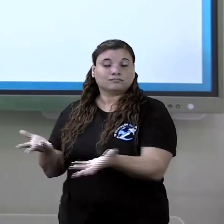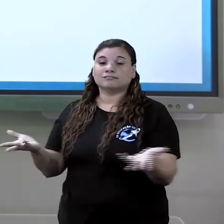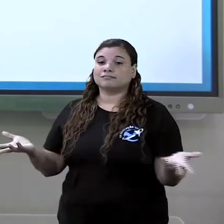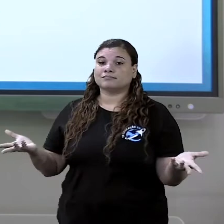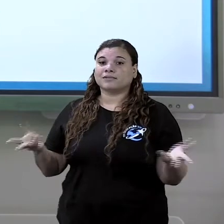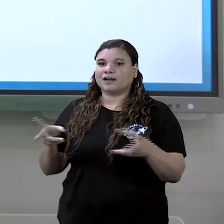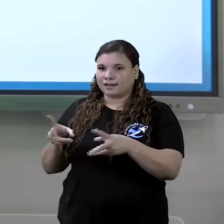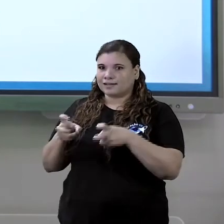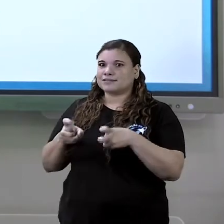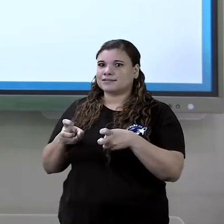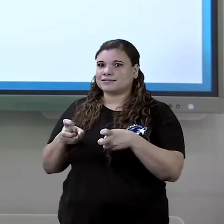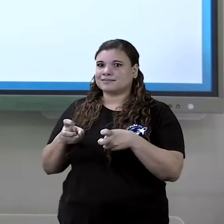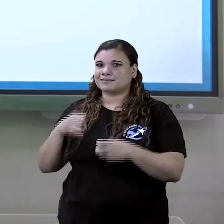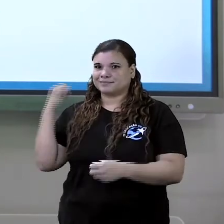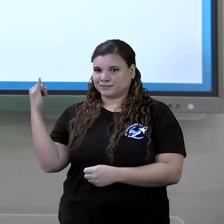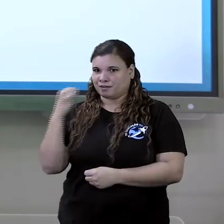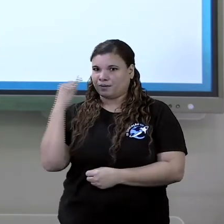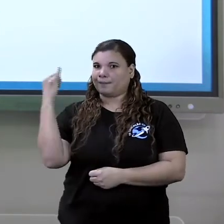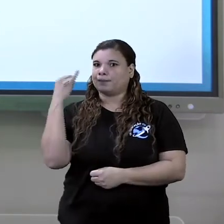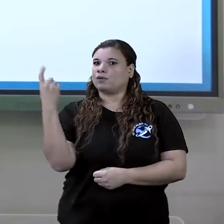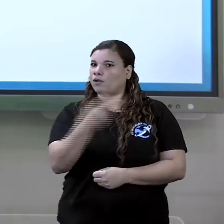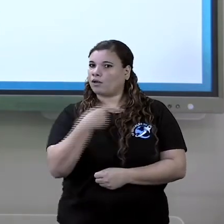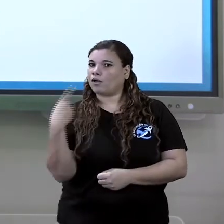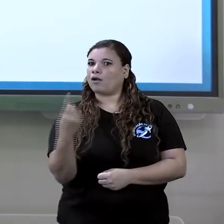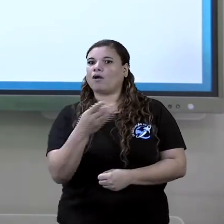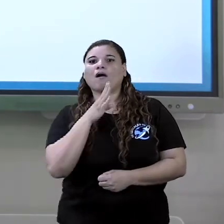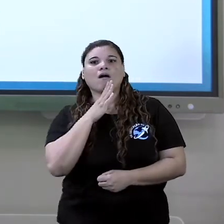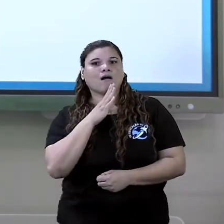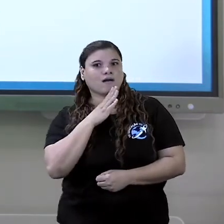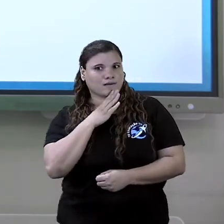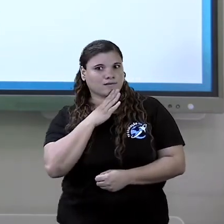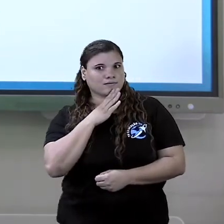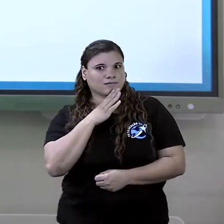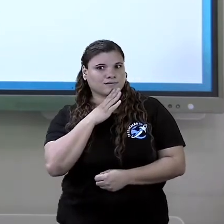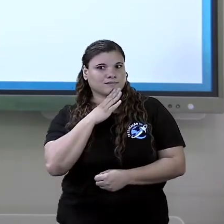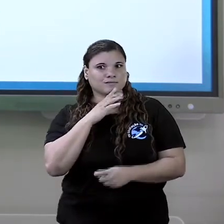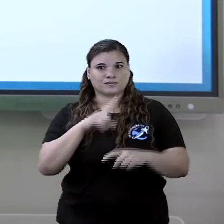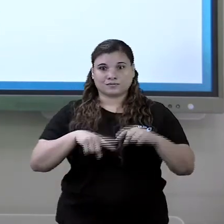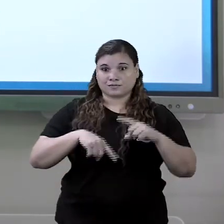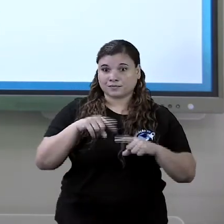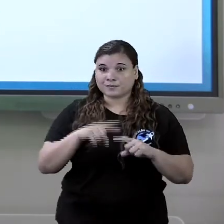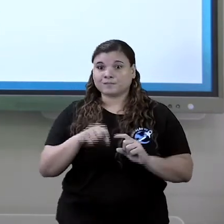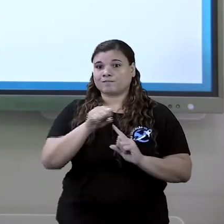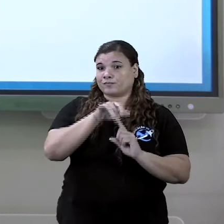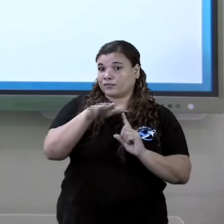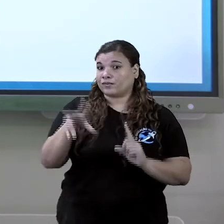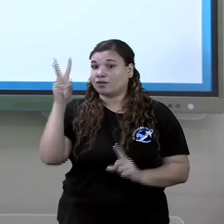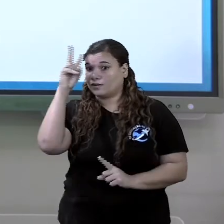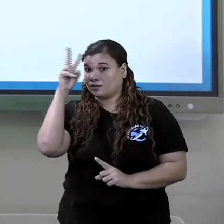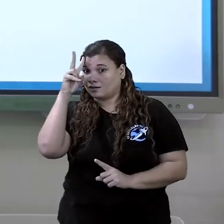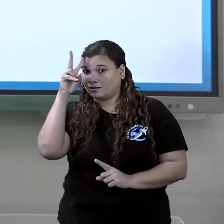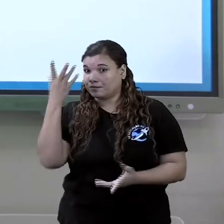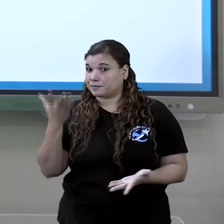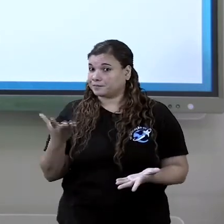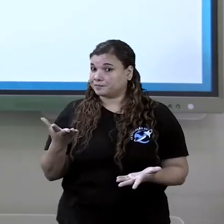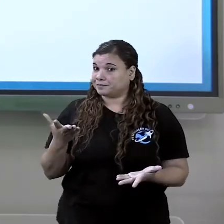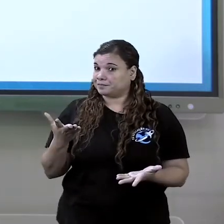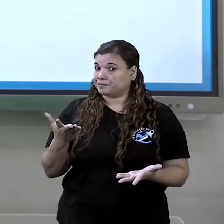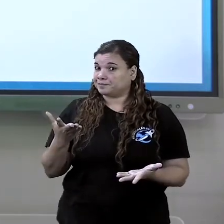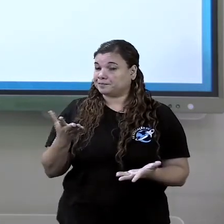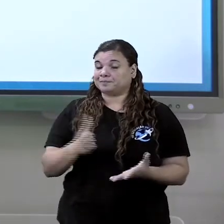Perceberam como é importante a gente conhecer os objetos, né? As fontes históricas?